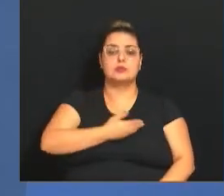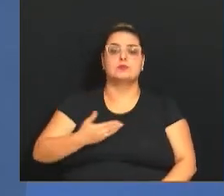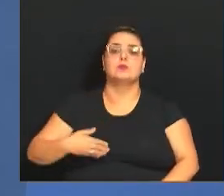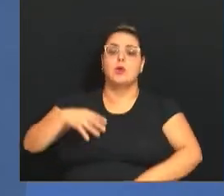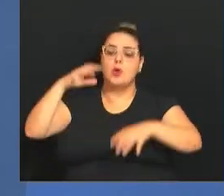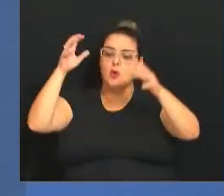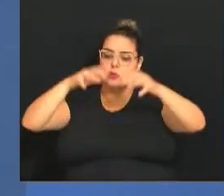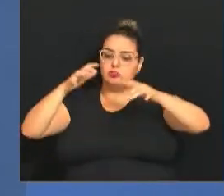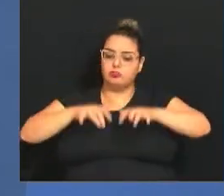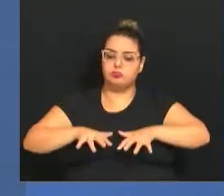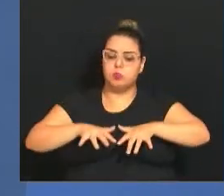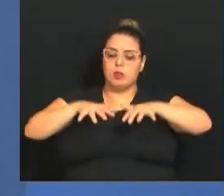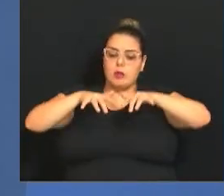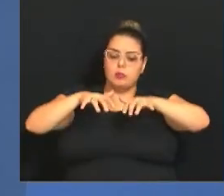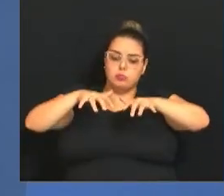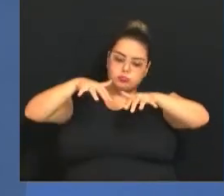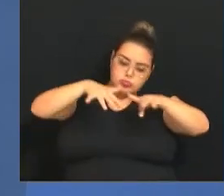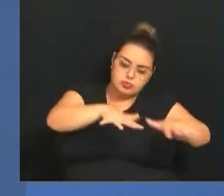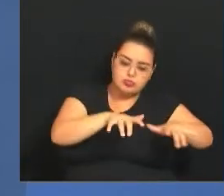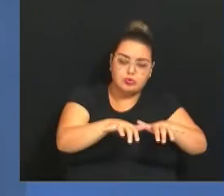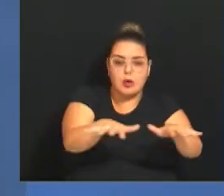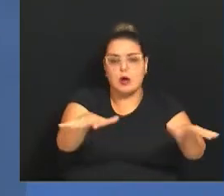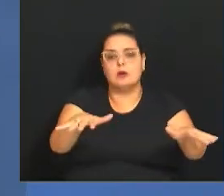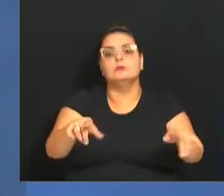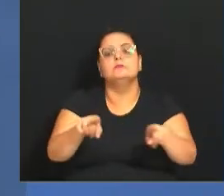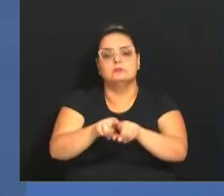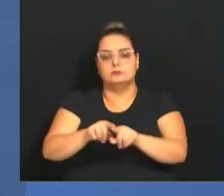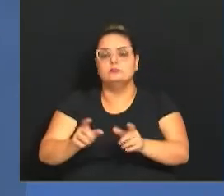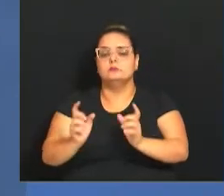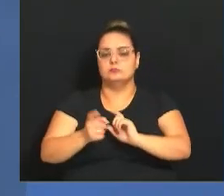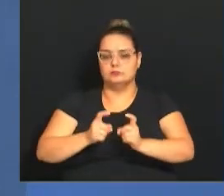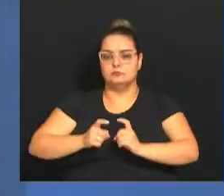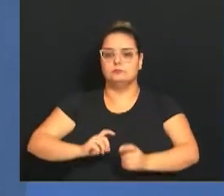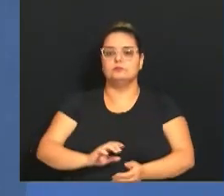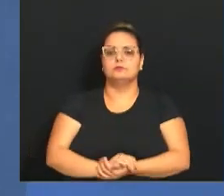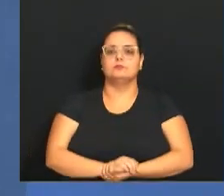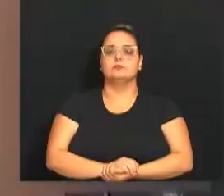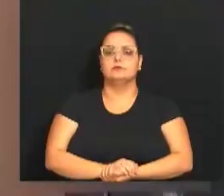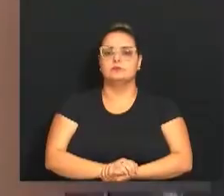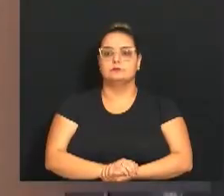e inundações em Campinas, também se reuniu.